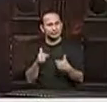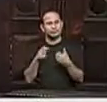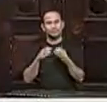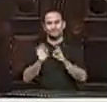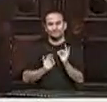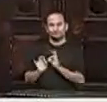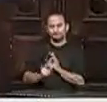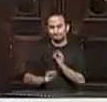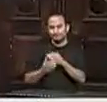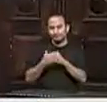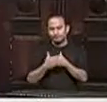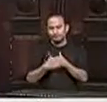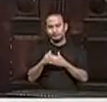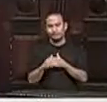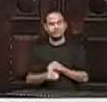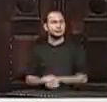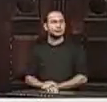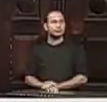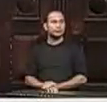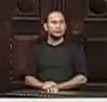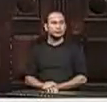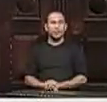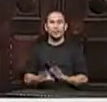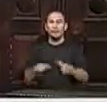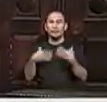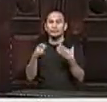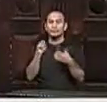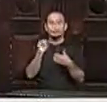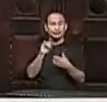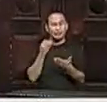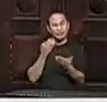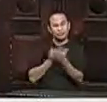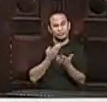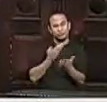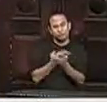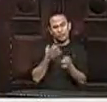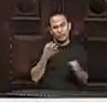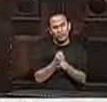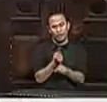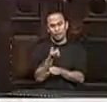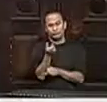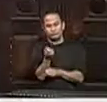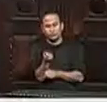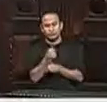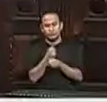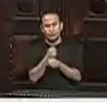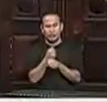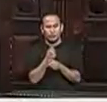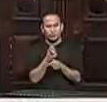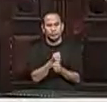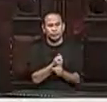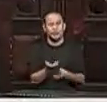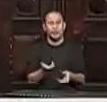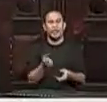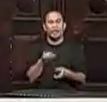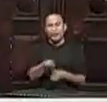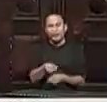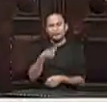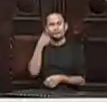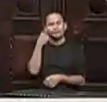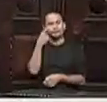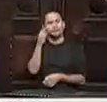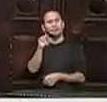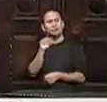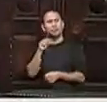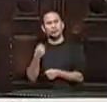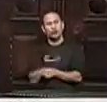o para frente, enquanto se estuda o cálculo dos 20 anos acumulados, já é uma perspectiva de